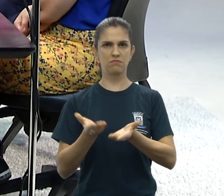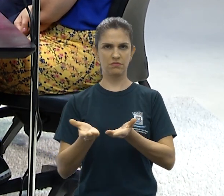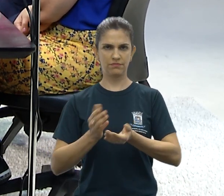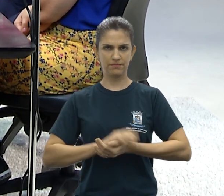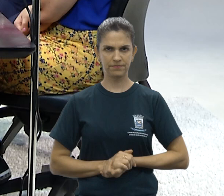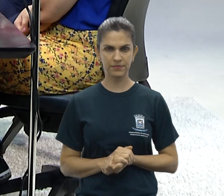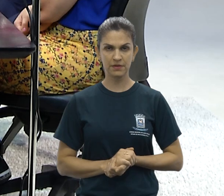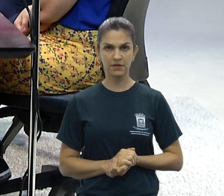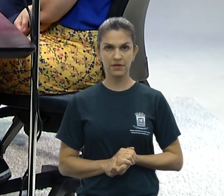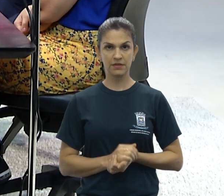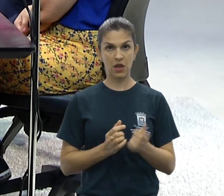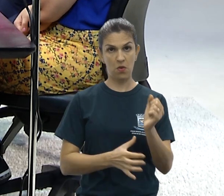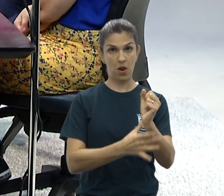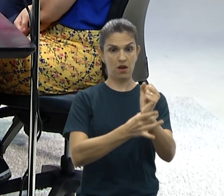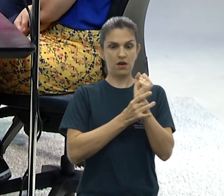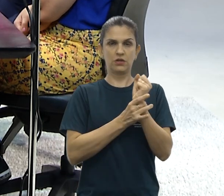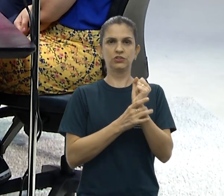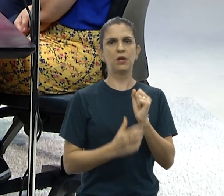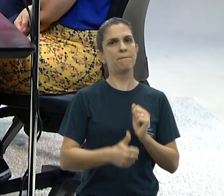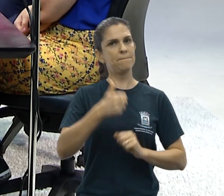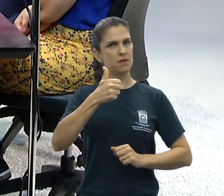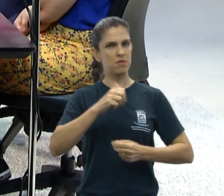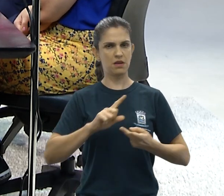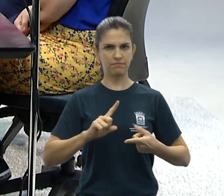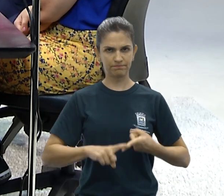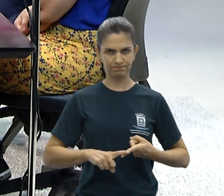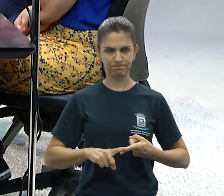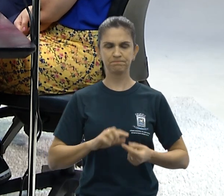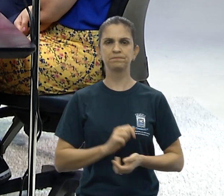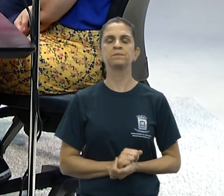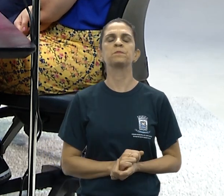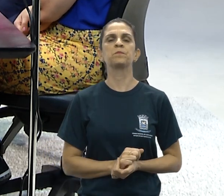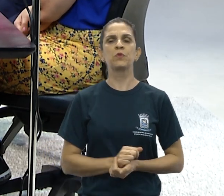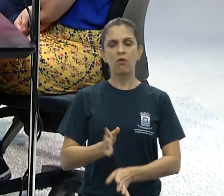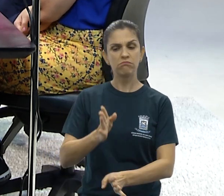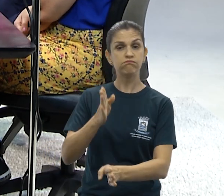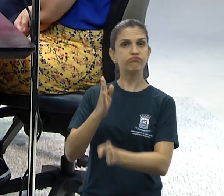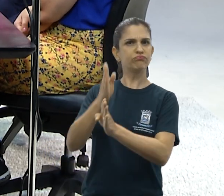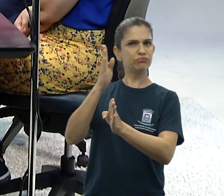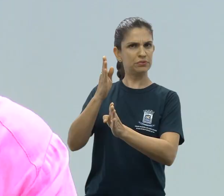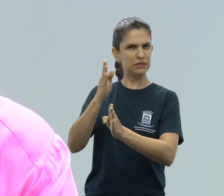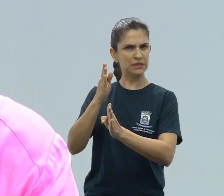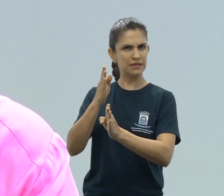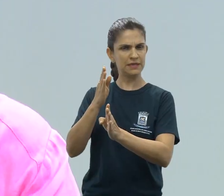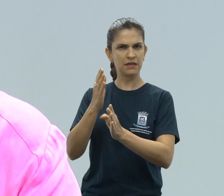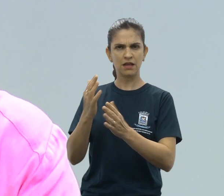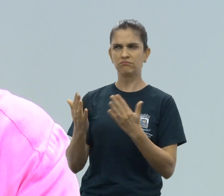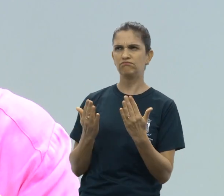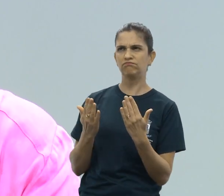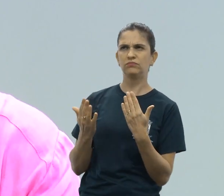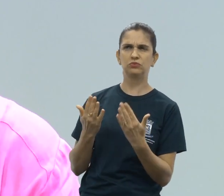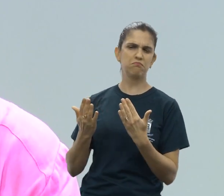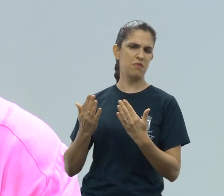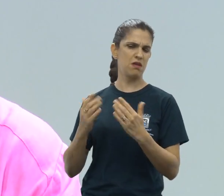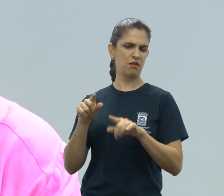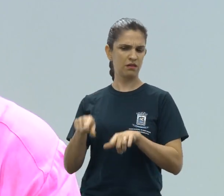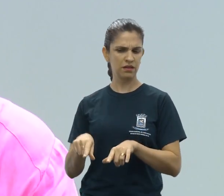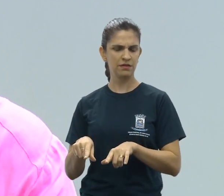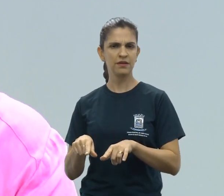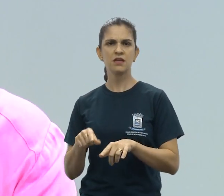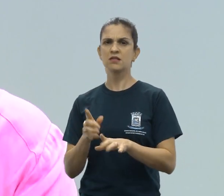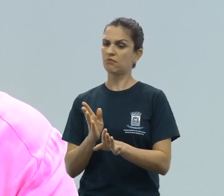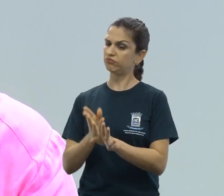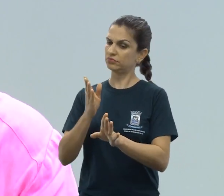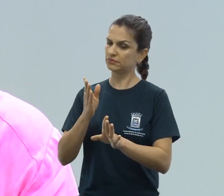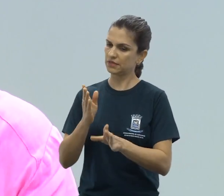paciente. Então, a primeira garantia legal que existe, olha, em havendo fundada suspeita de ser um